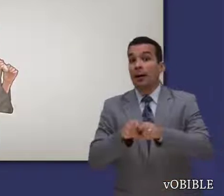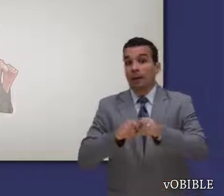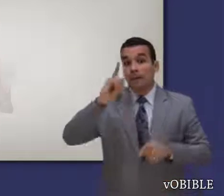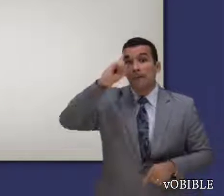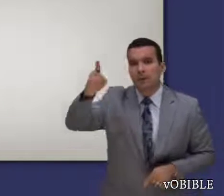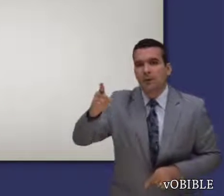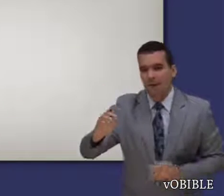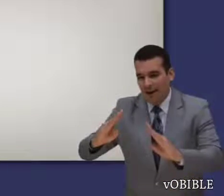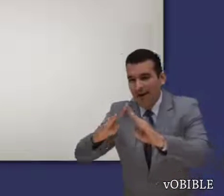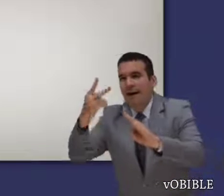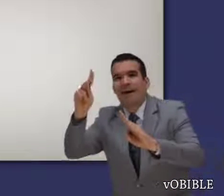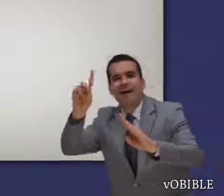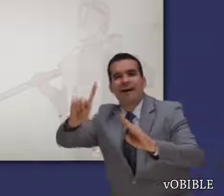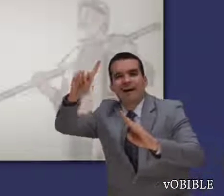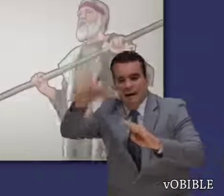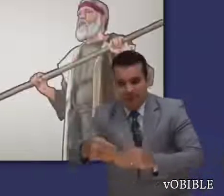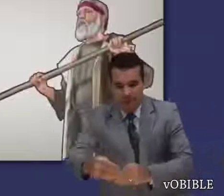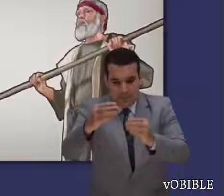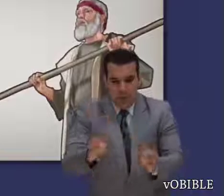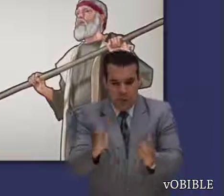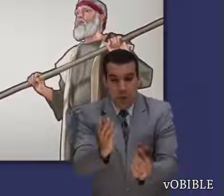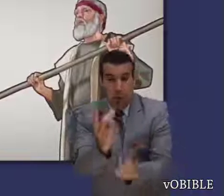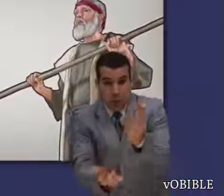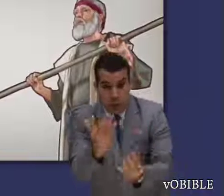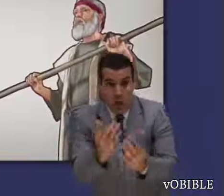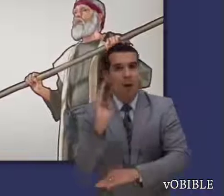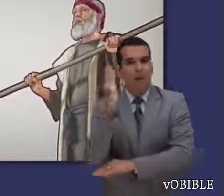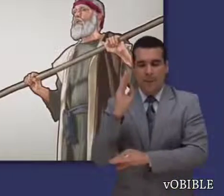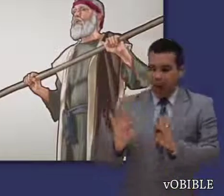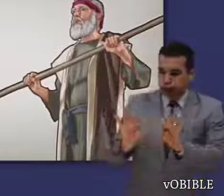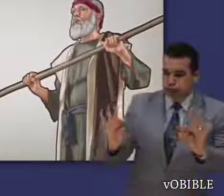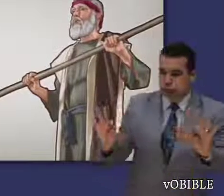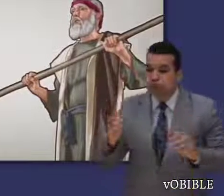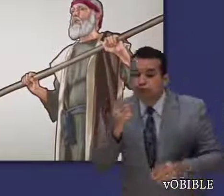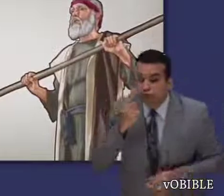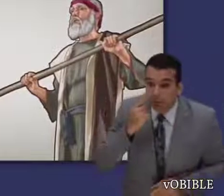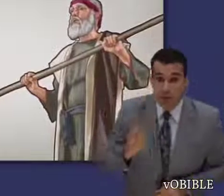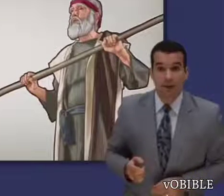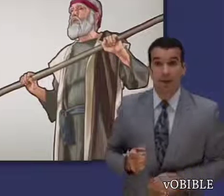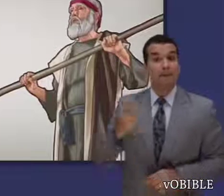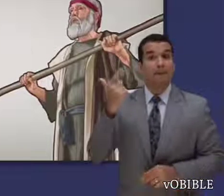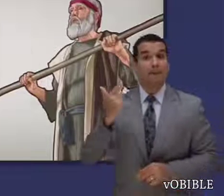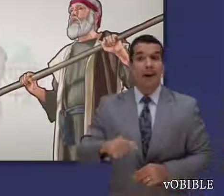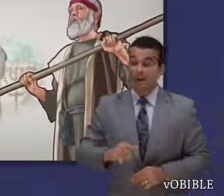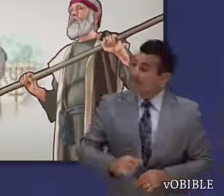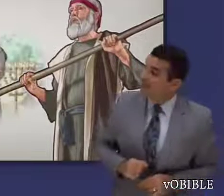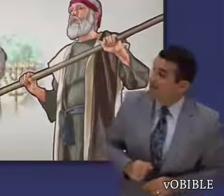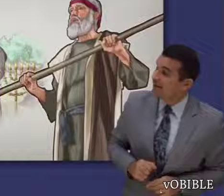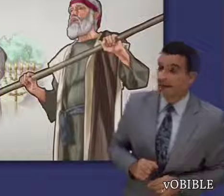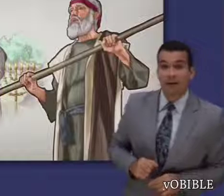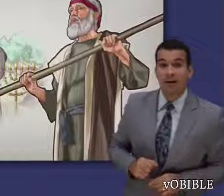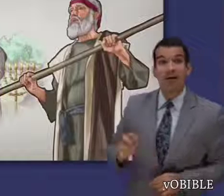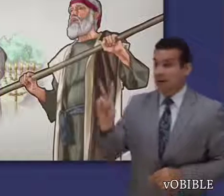rolo. O anjo também diz para João medir o santuário do templo. Depois, João vê o que